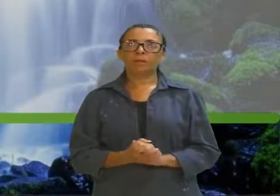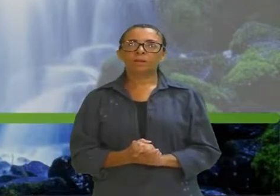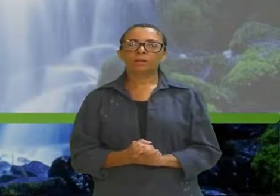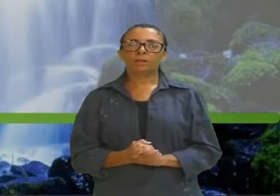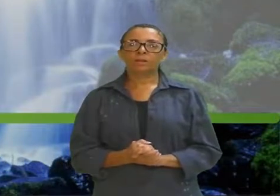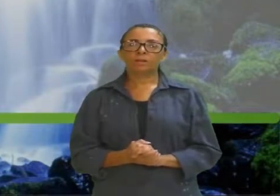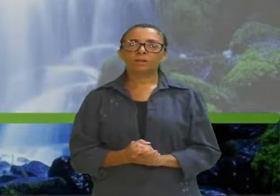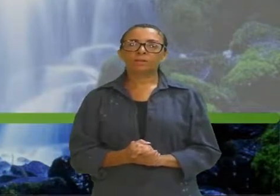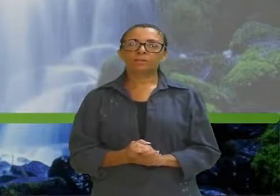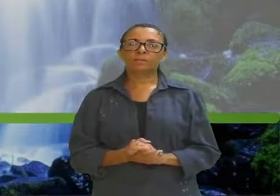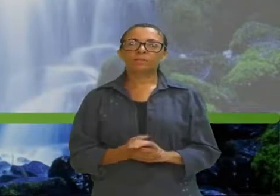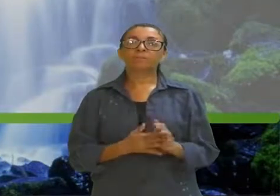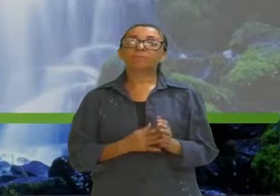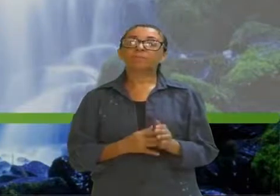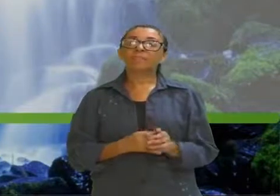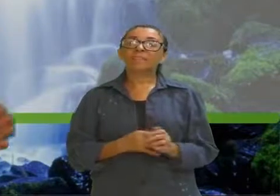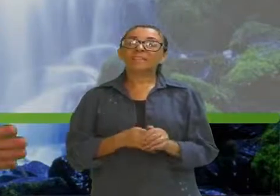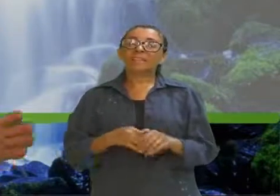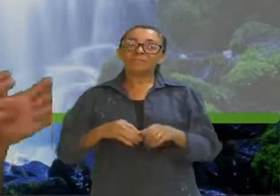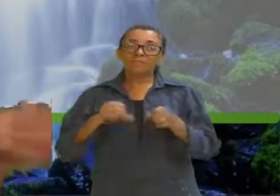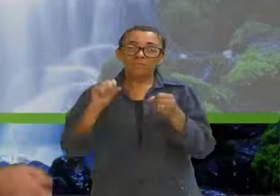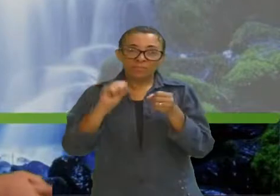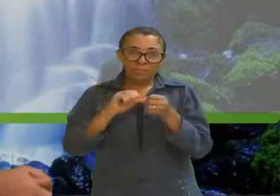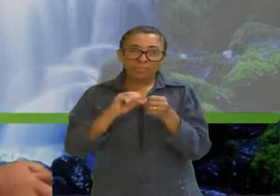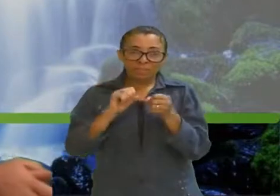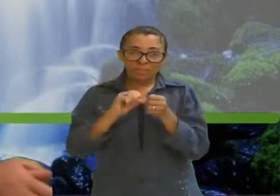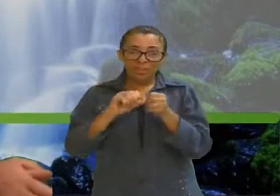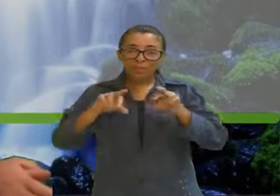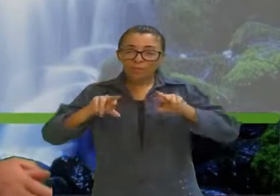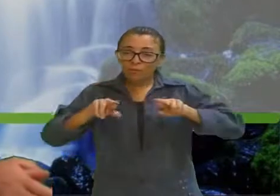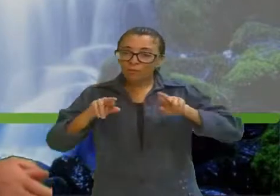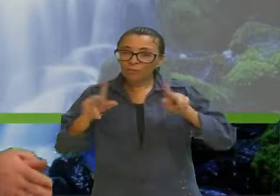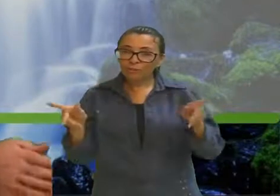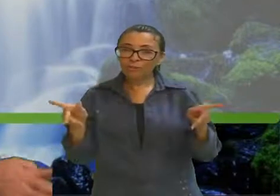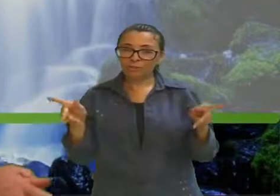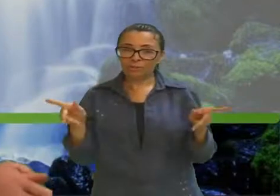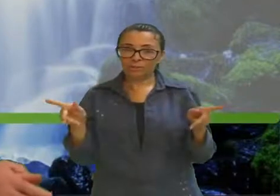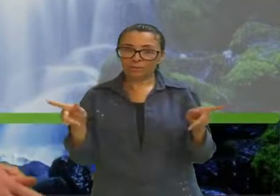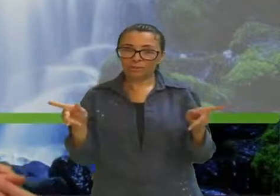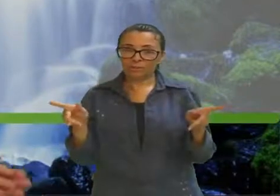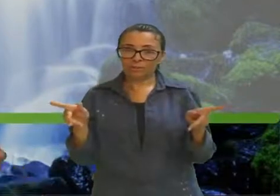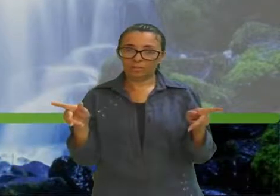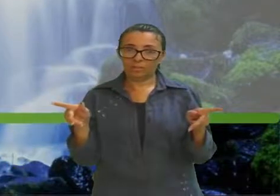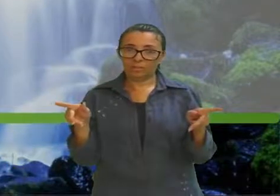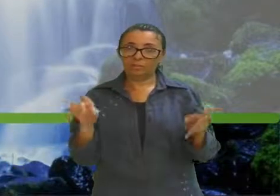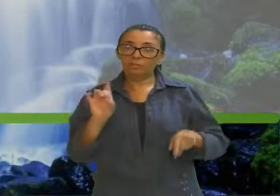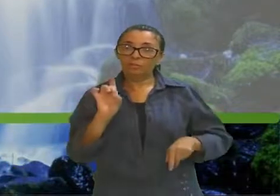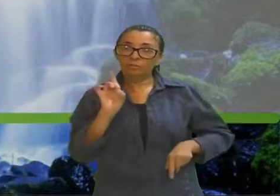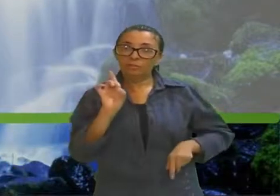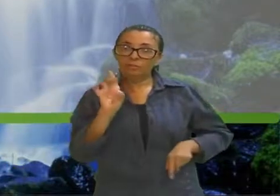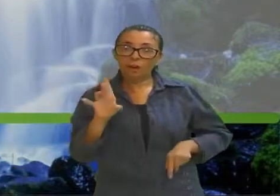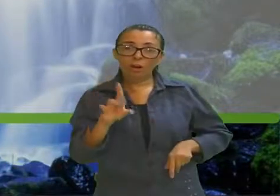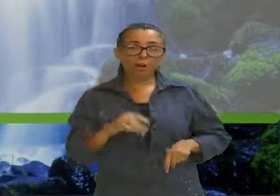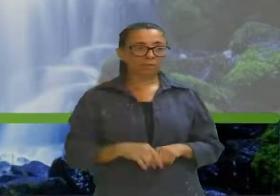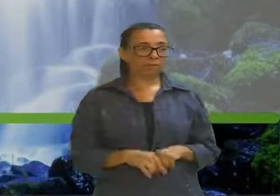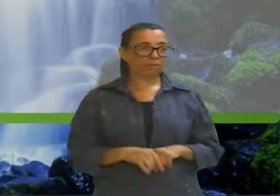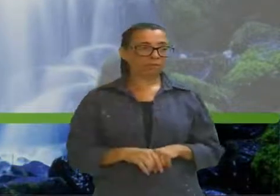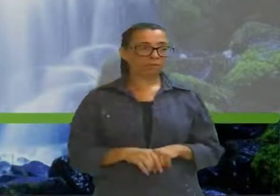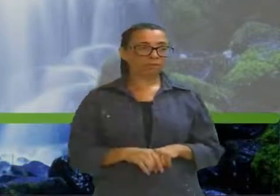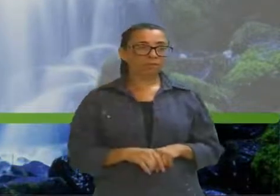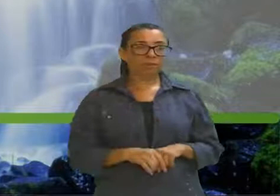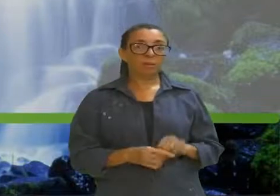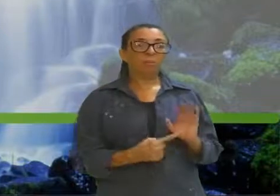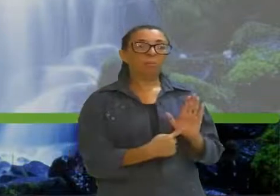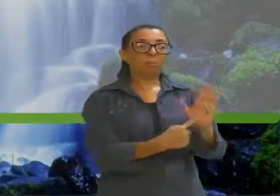o fazer e entre o dizer que faz, que é bom, a palavra de Deus é boa, eu digo que ela é boa, mas eu não executo